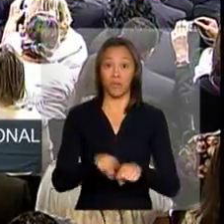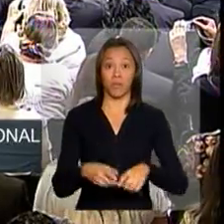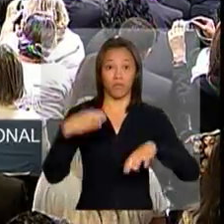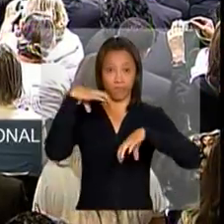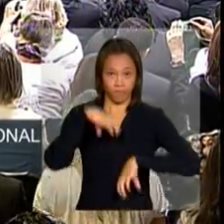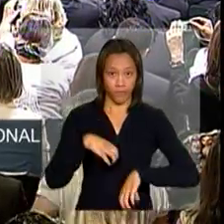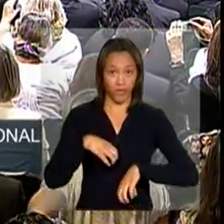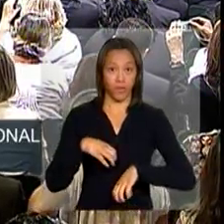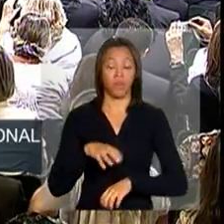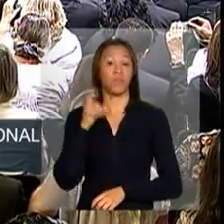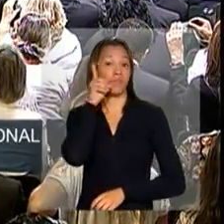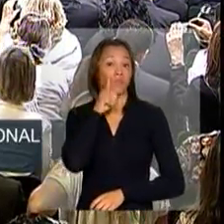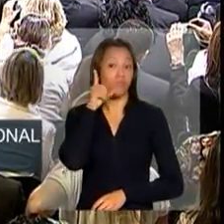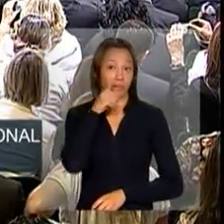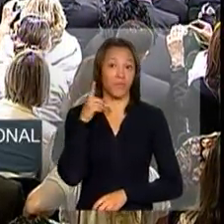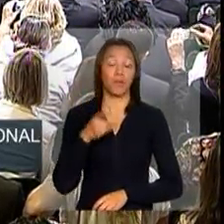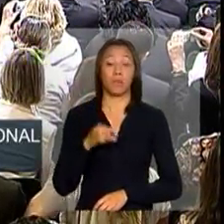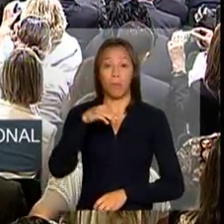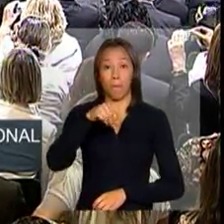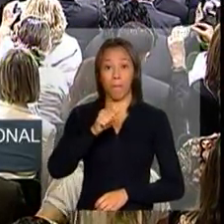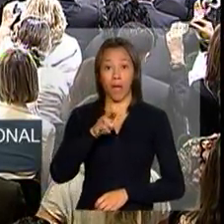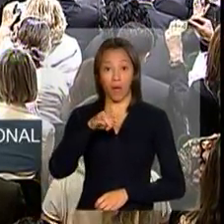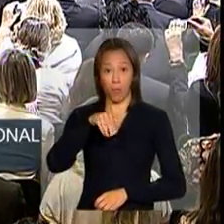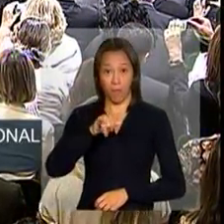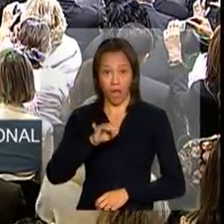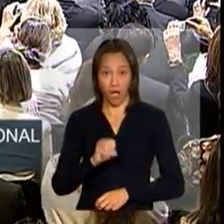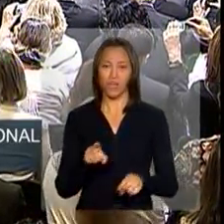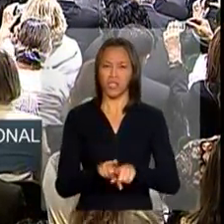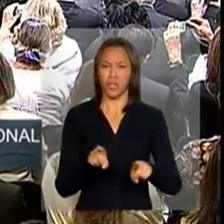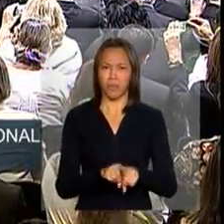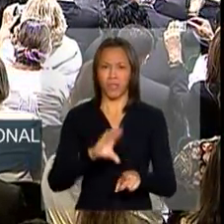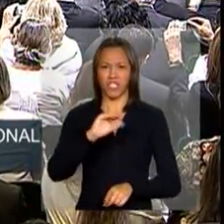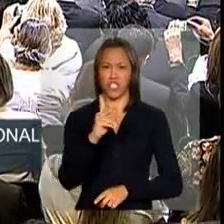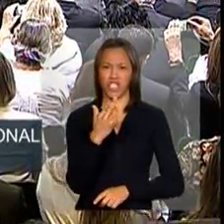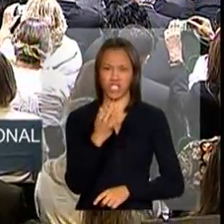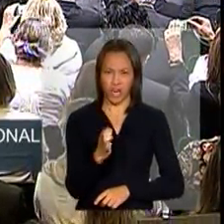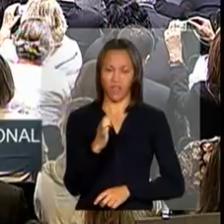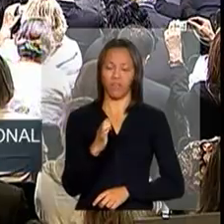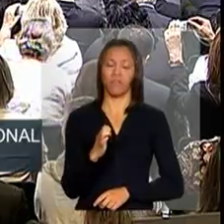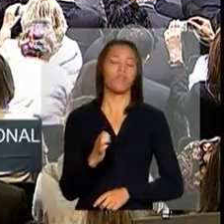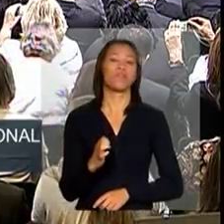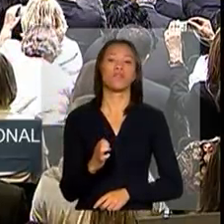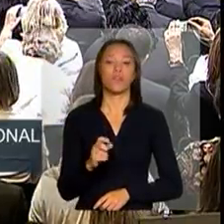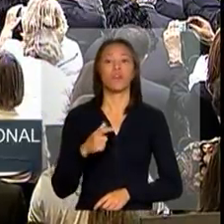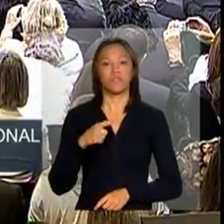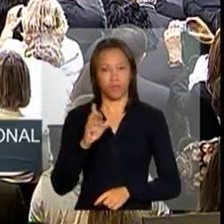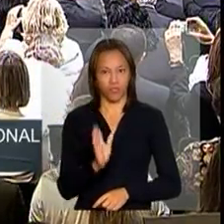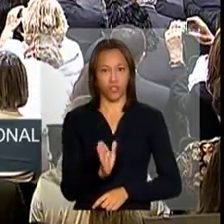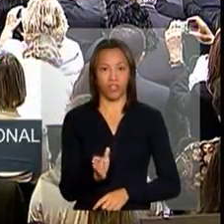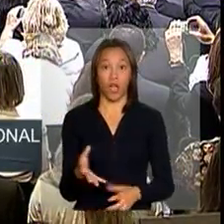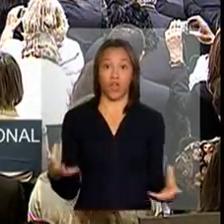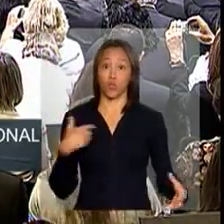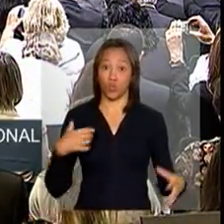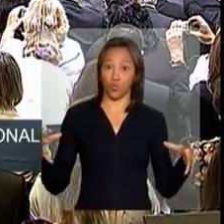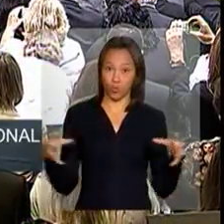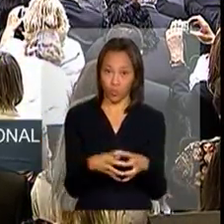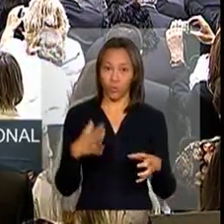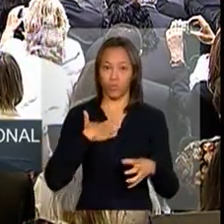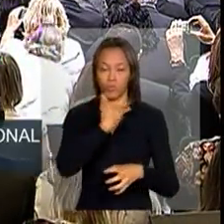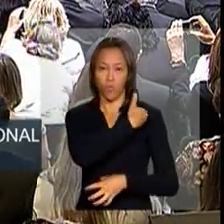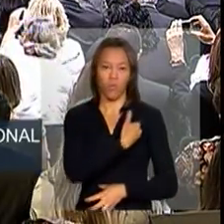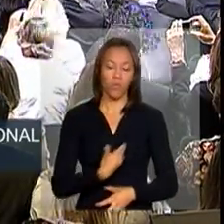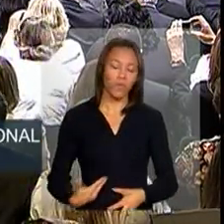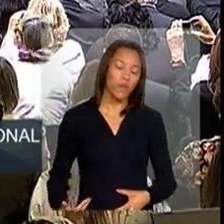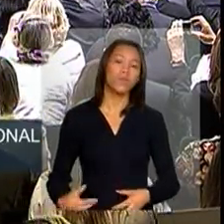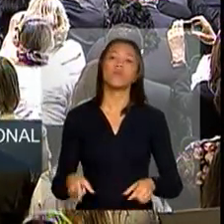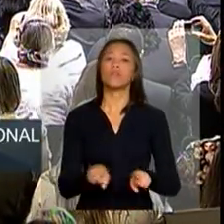dos Deputados, Marco Maia, os chefes de missão diplomática acreditados junto ao meu governo.